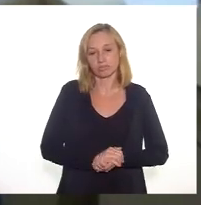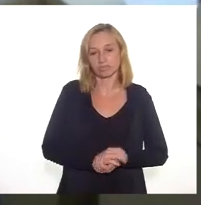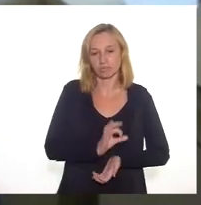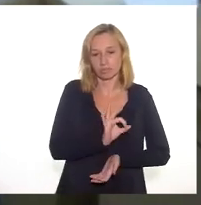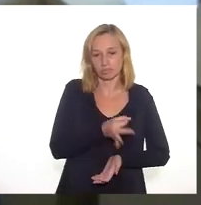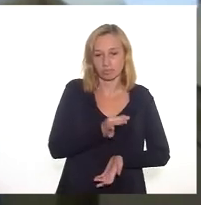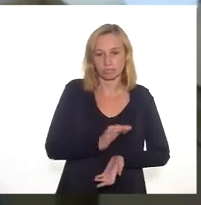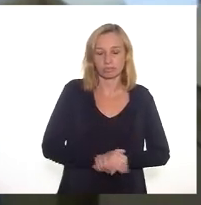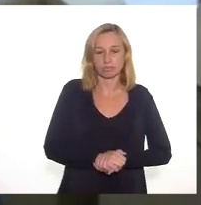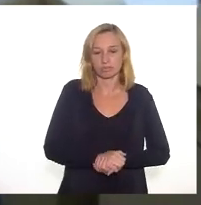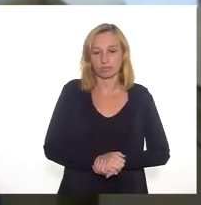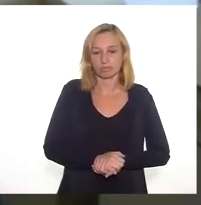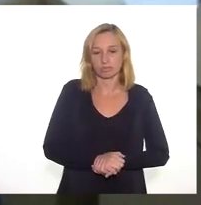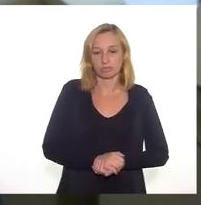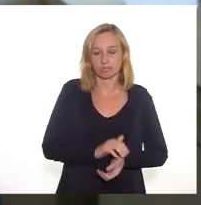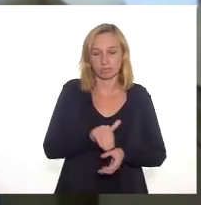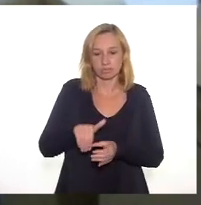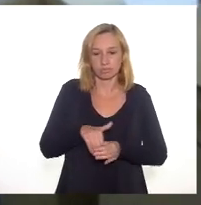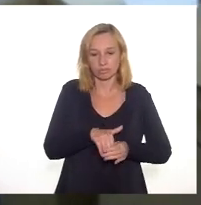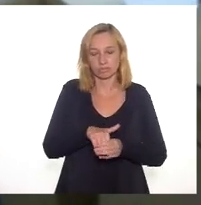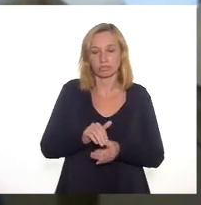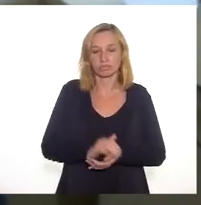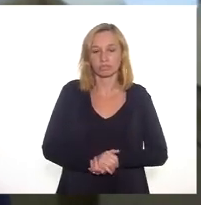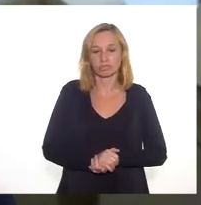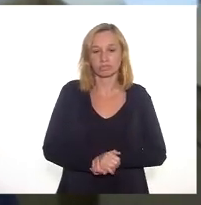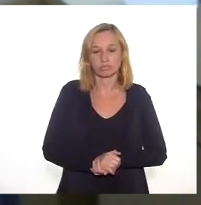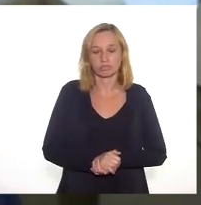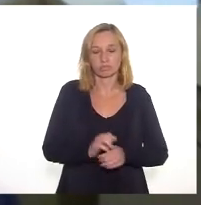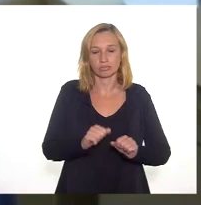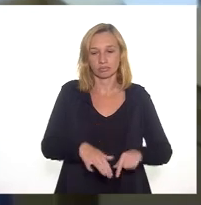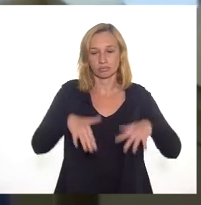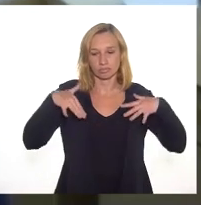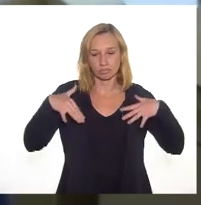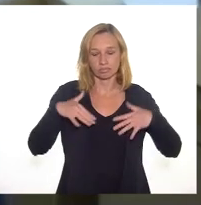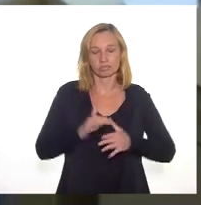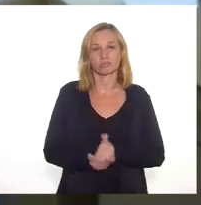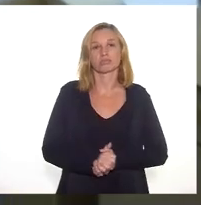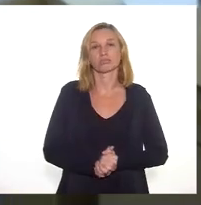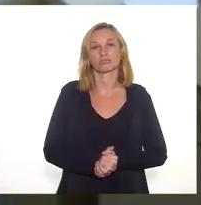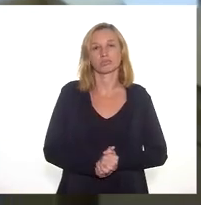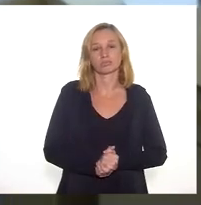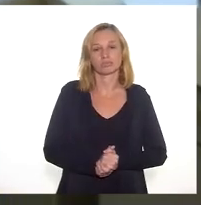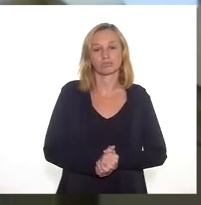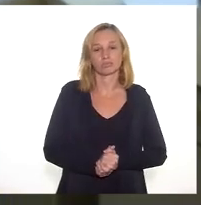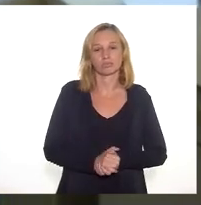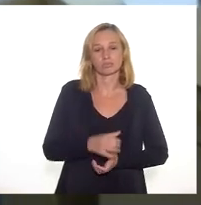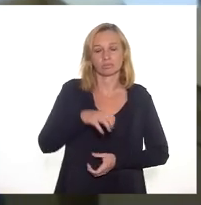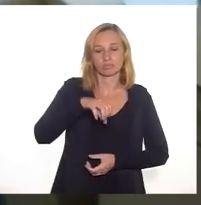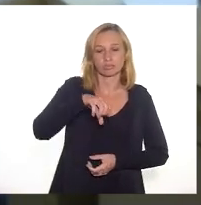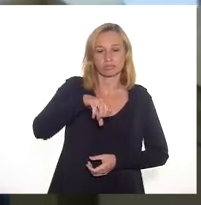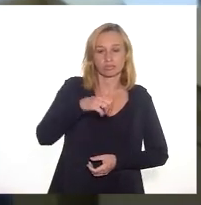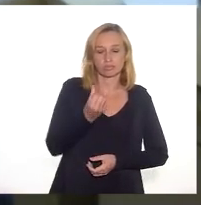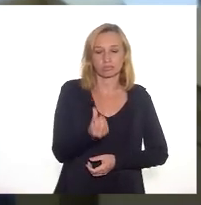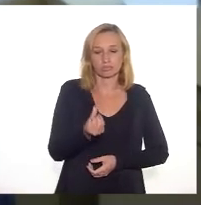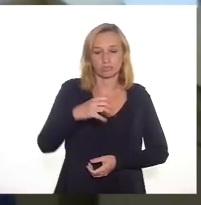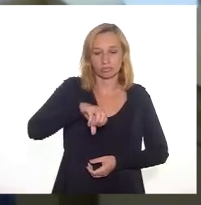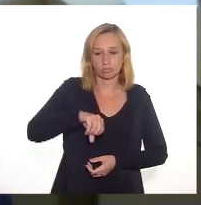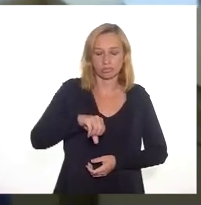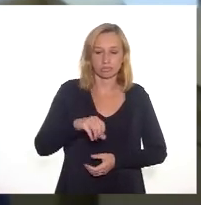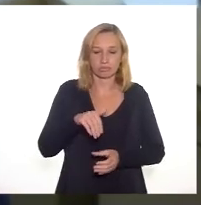Posteriormente, foi votada a admissibilidade no plenário e teve 69